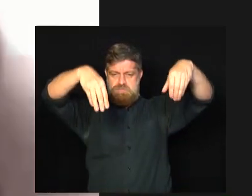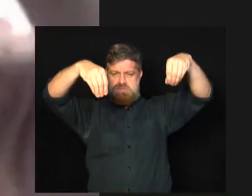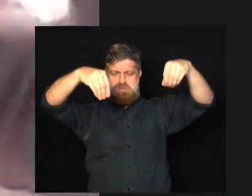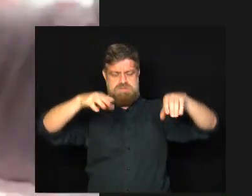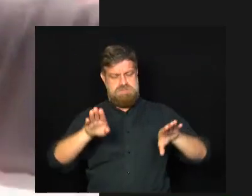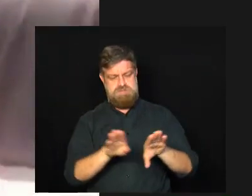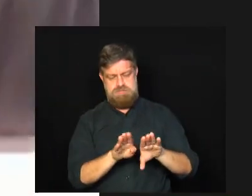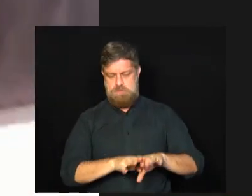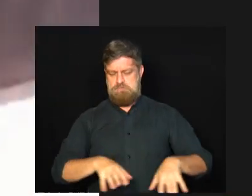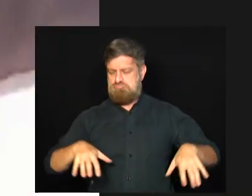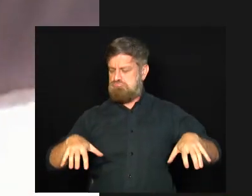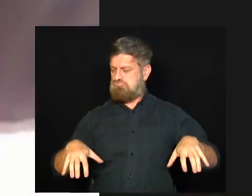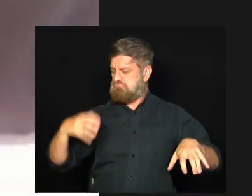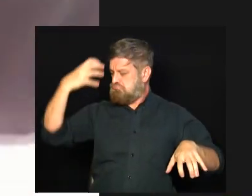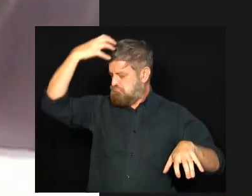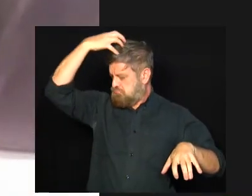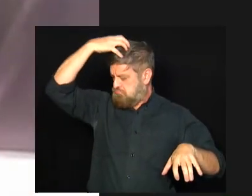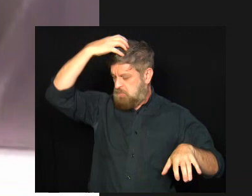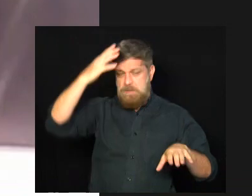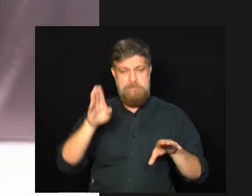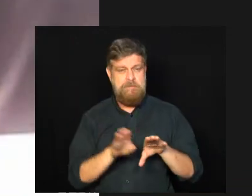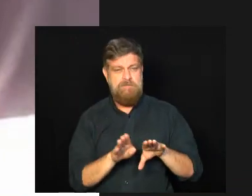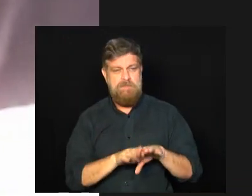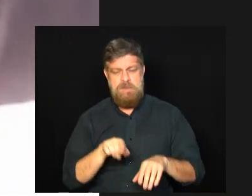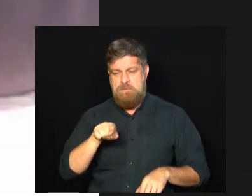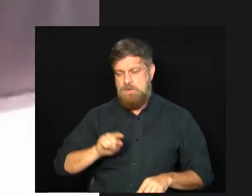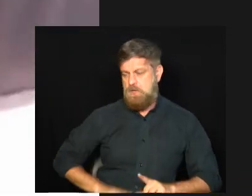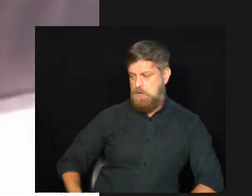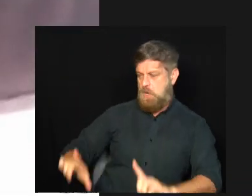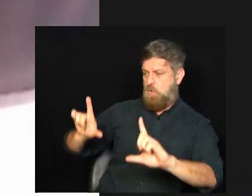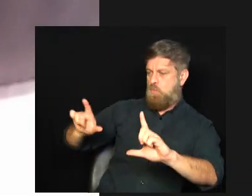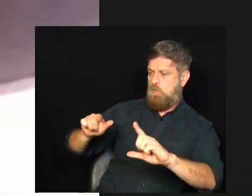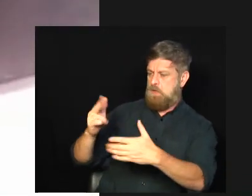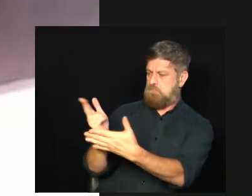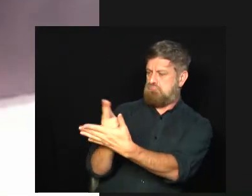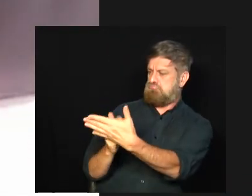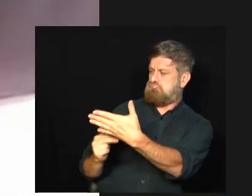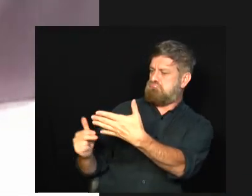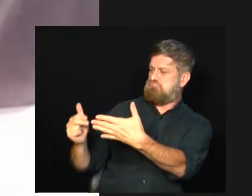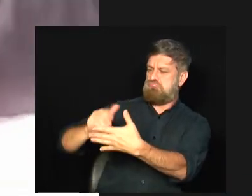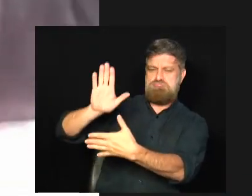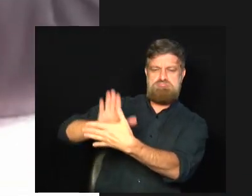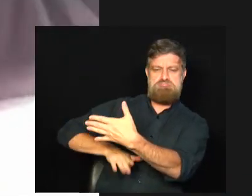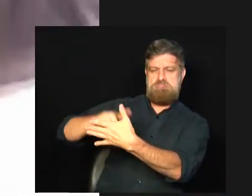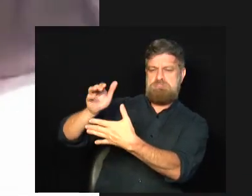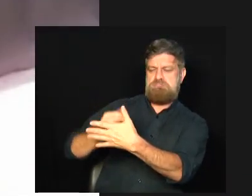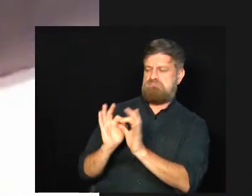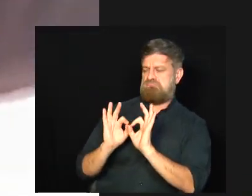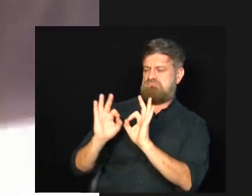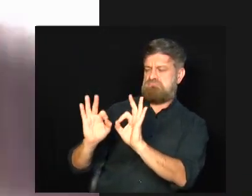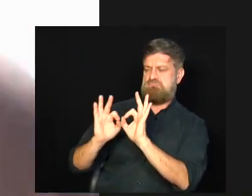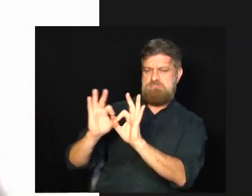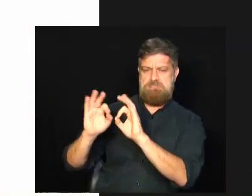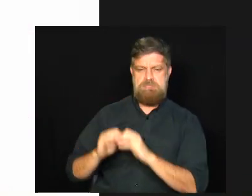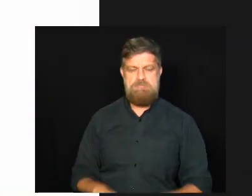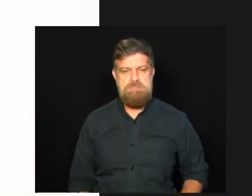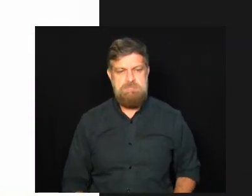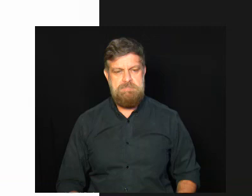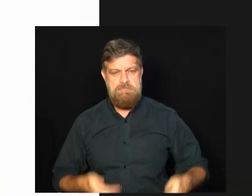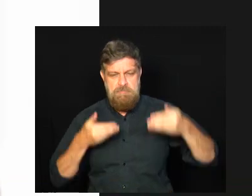é o grande, é o quadro, é a Guernica do